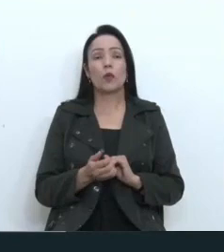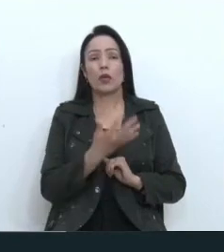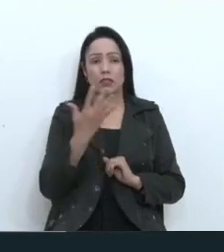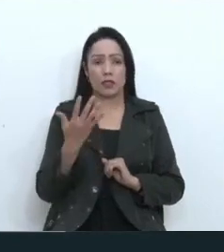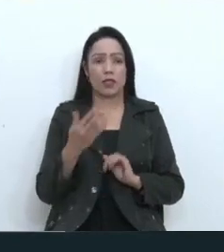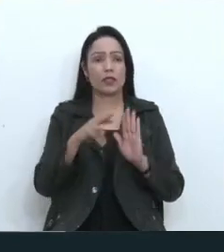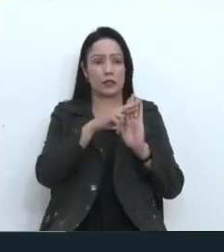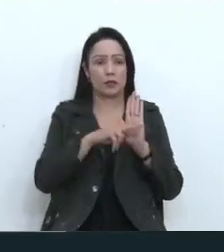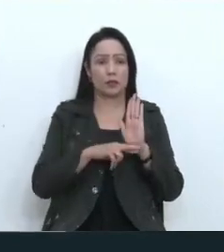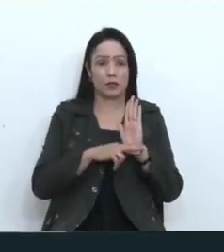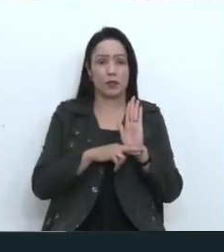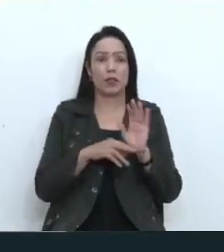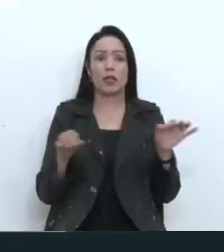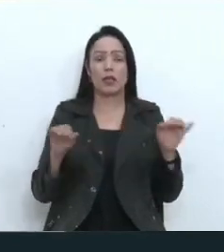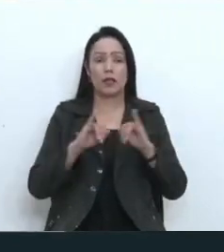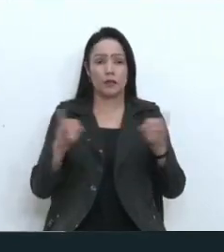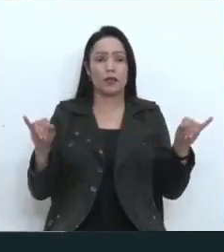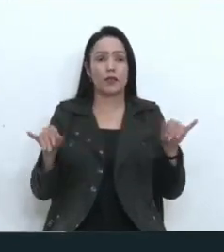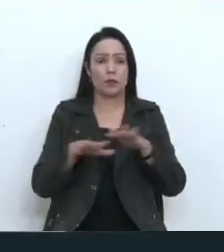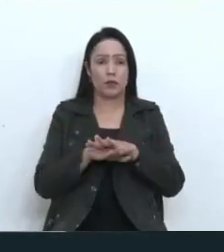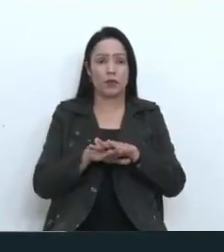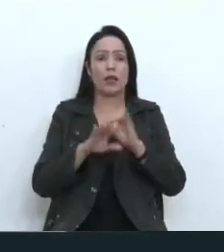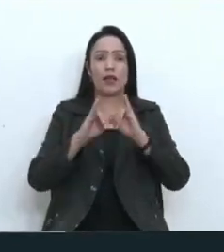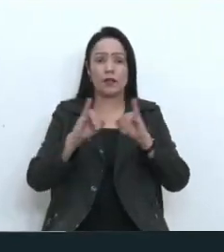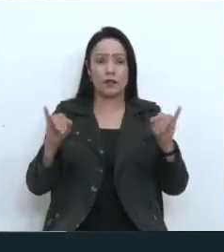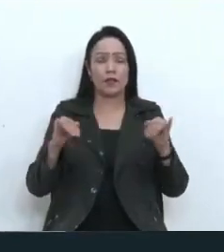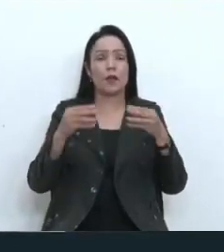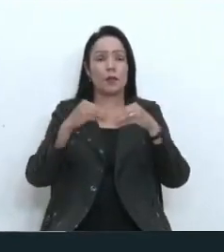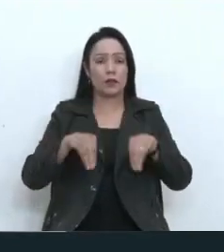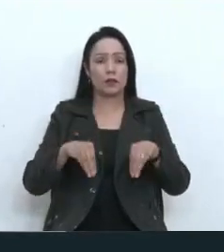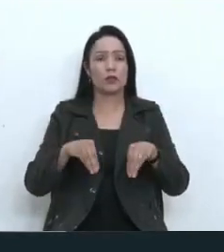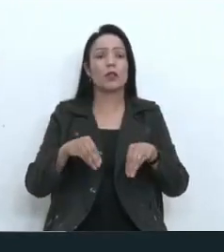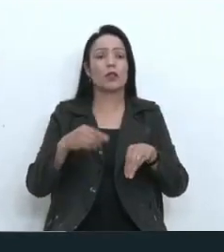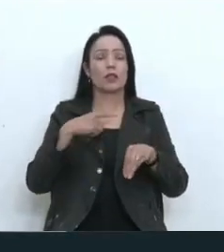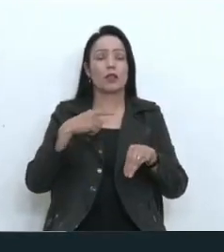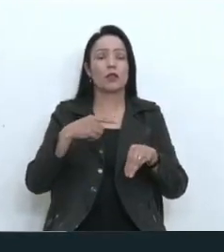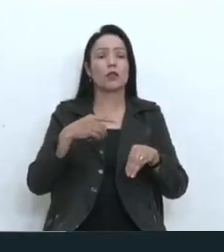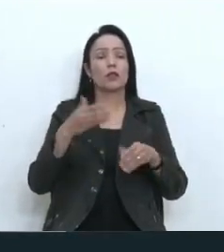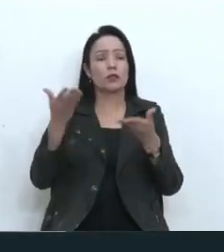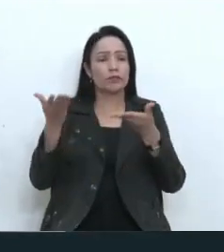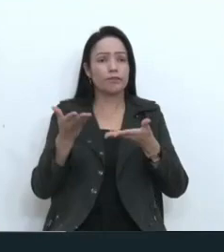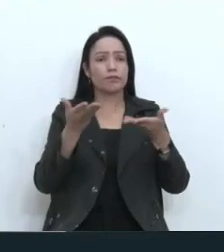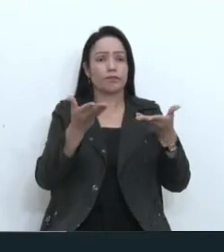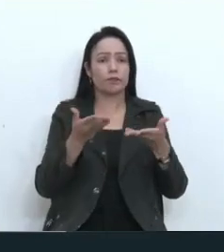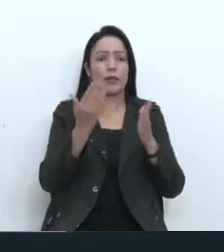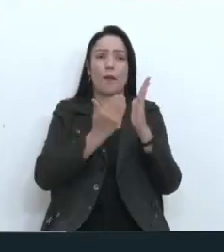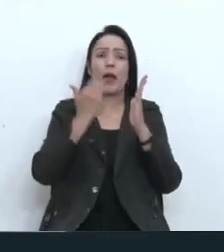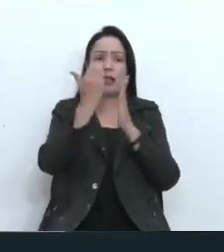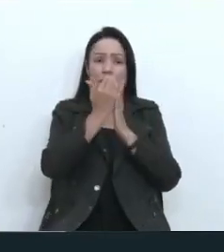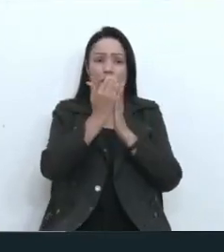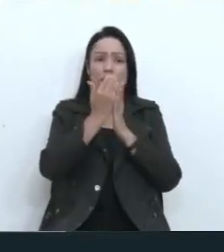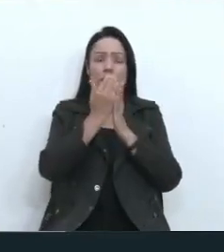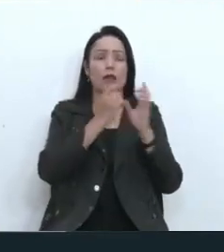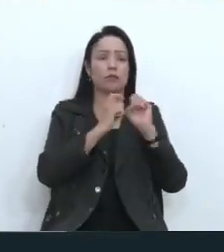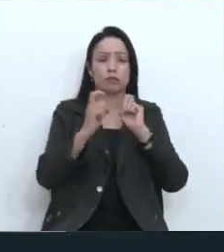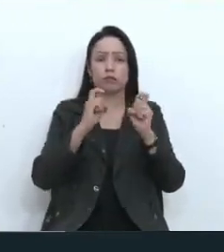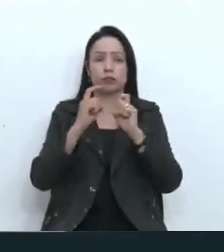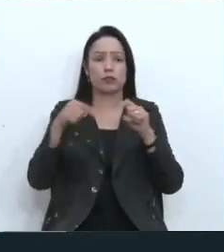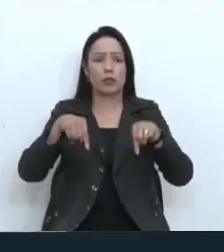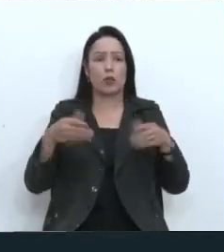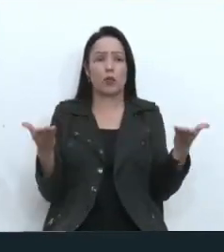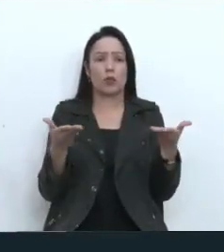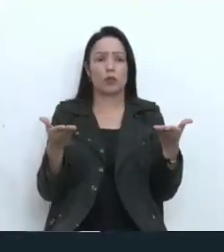encerro a presença de cada as demais convocações extraordinárias para o dia de